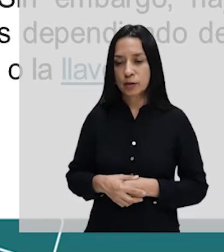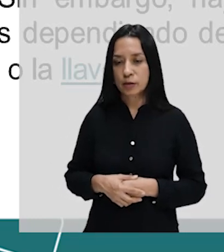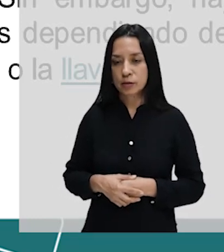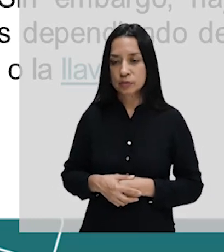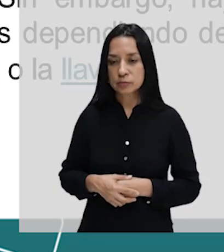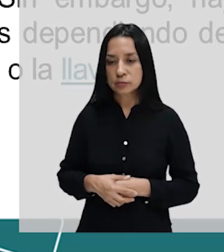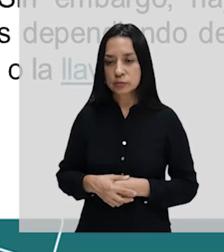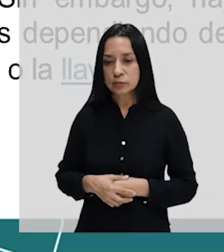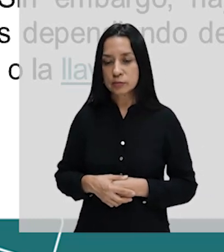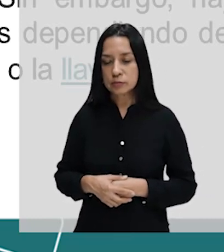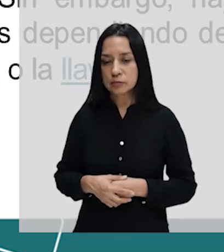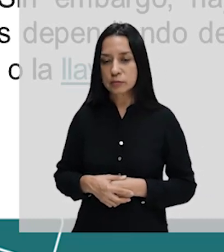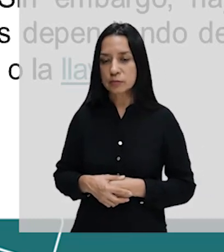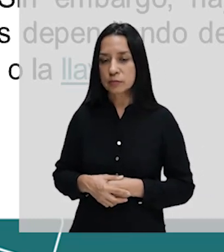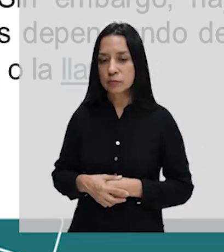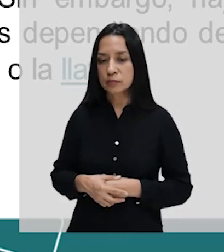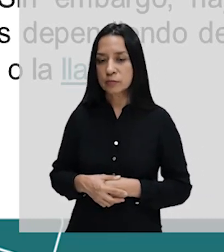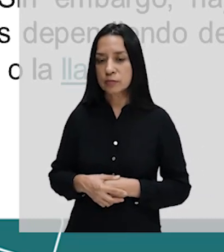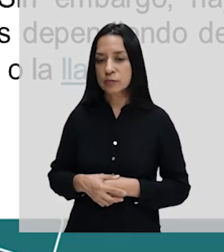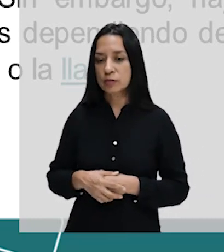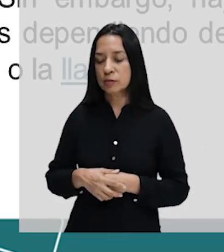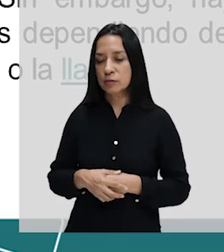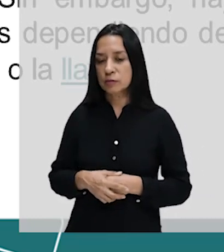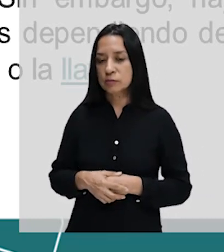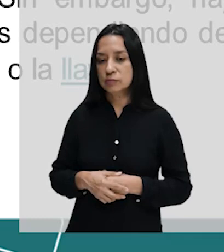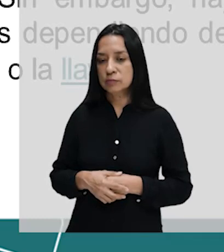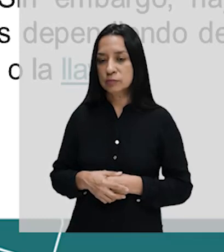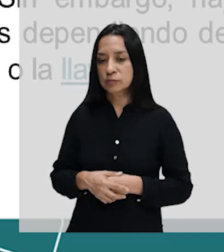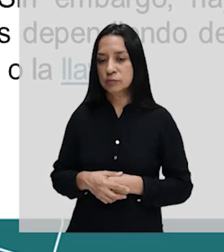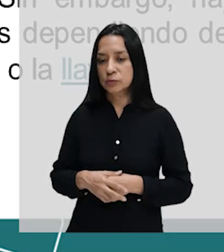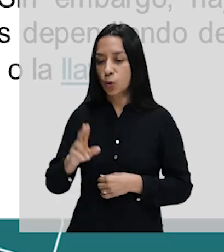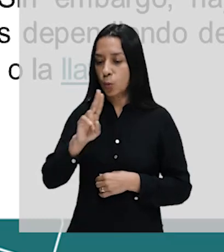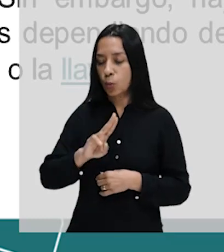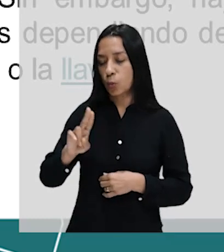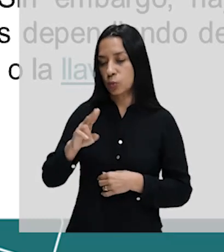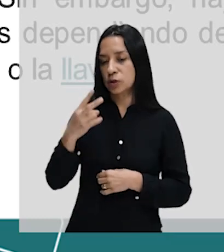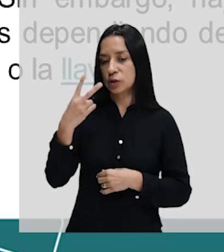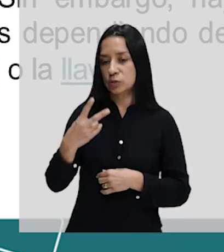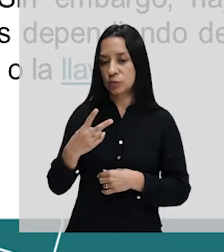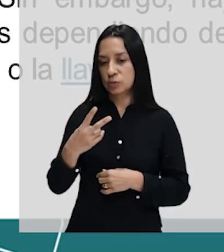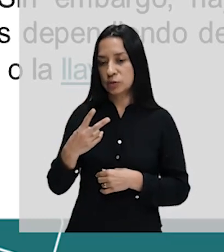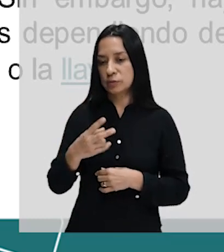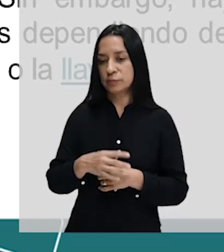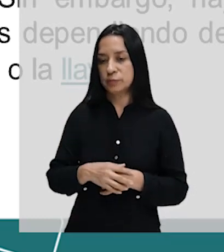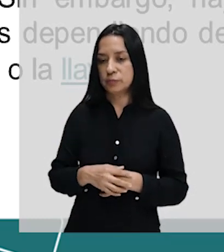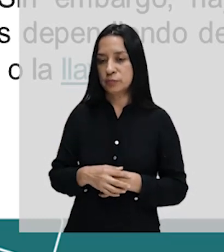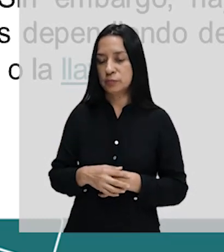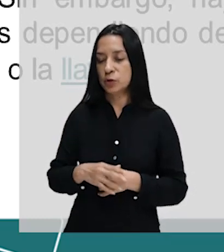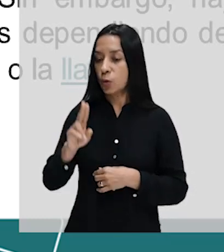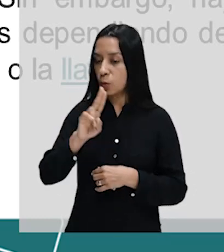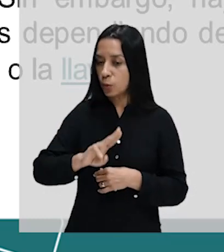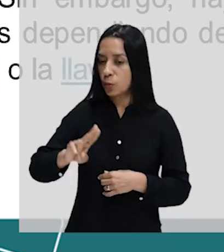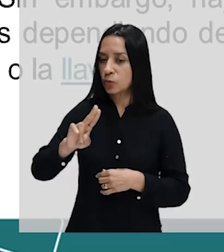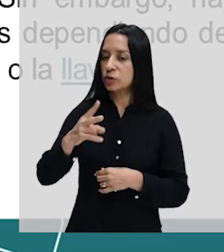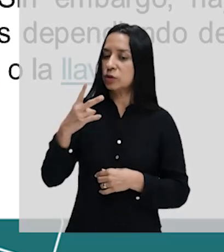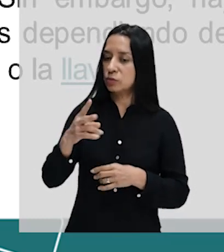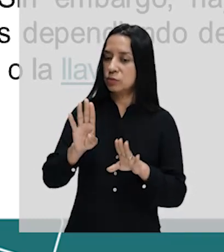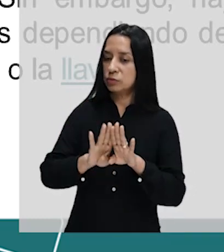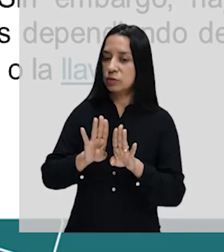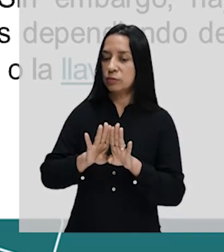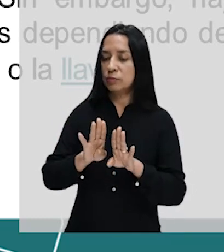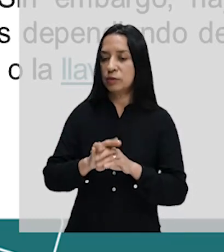de exclamação, que a gente usa doble, tá? Parênteses, comillas, que a gente usa